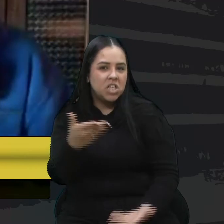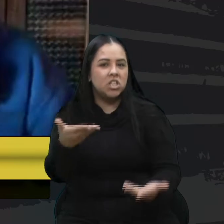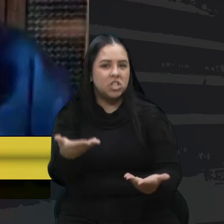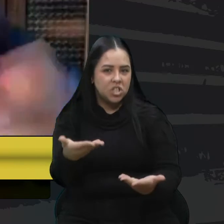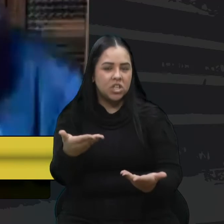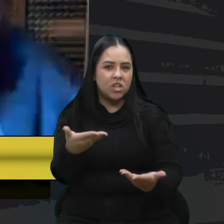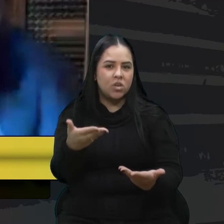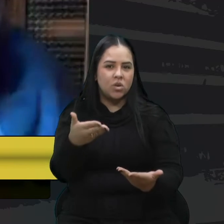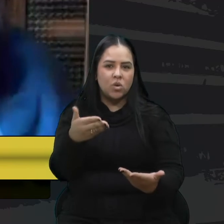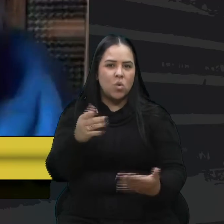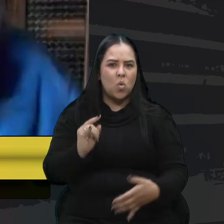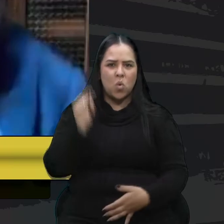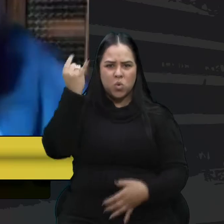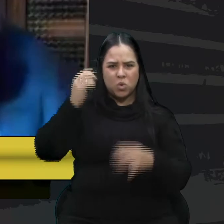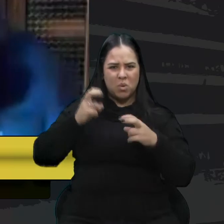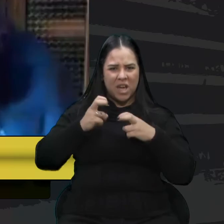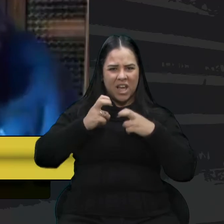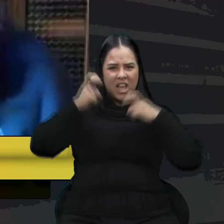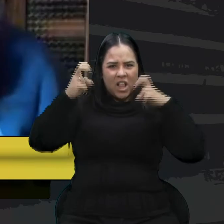no último grito, tentando